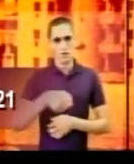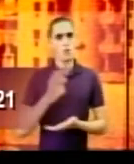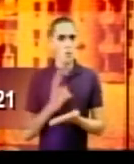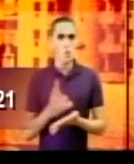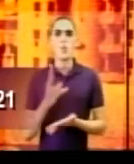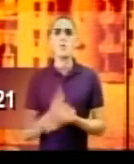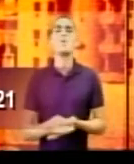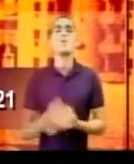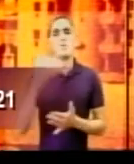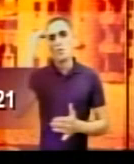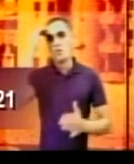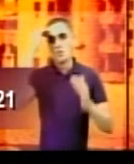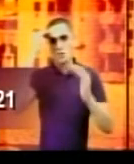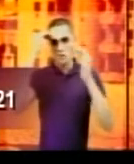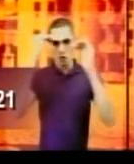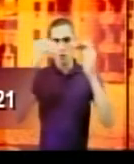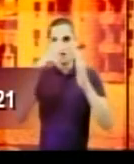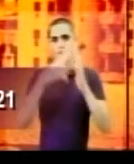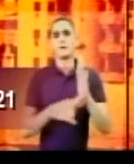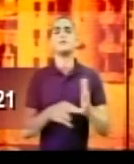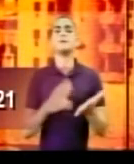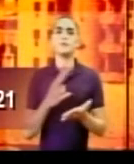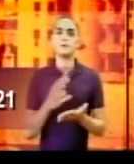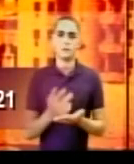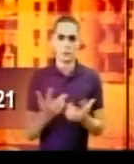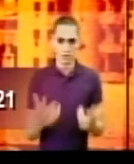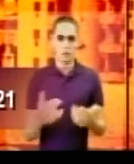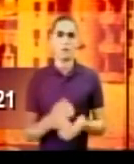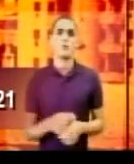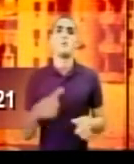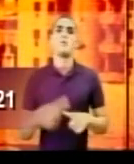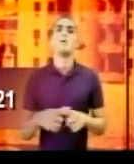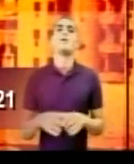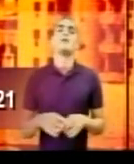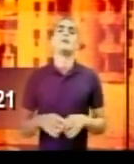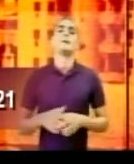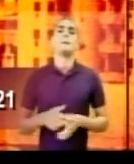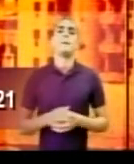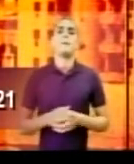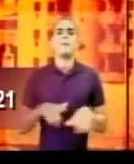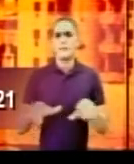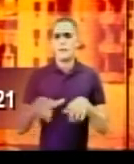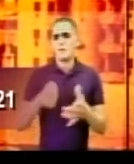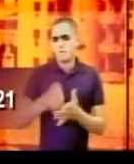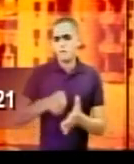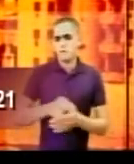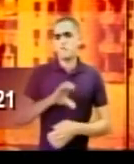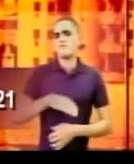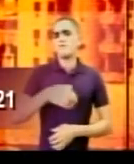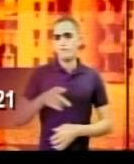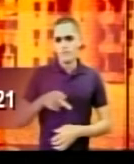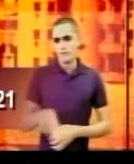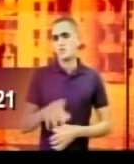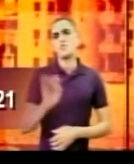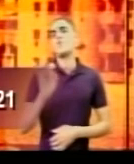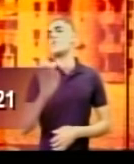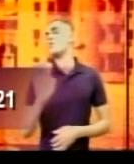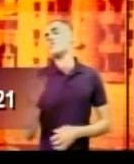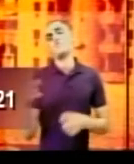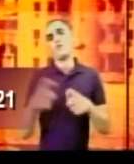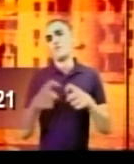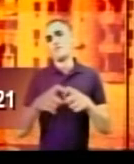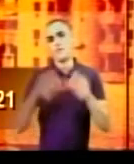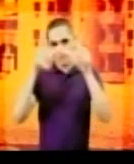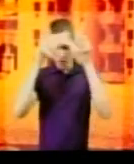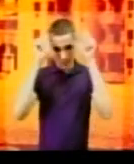estamos com a nossa capacidade máxima de trabalho. Não são só os médicos, os enfermeiros ou quem está à frente da